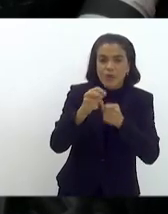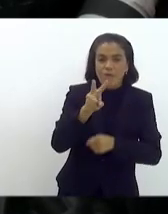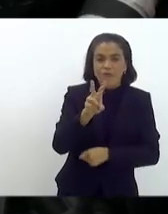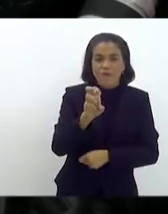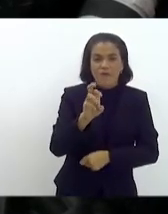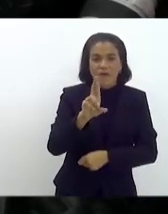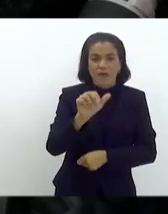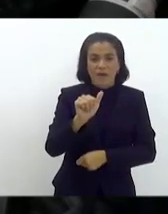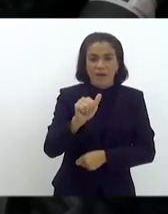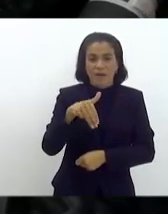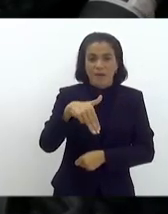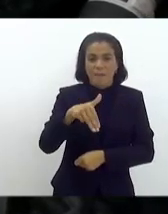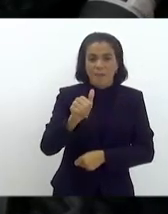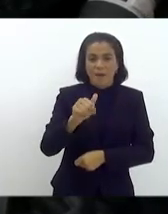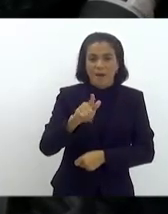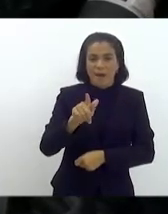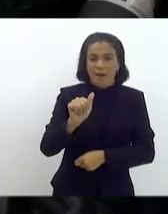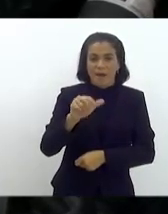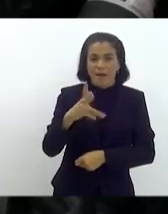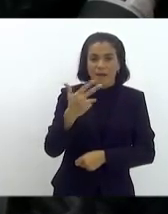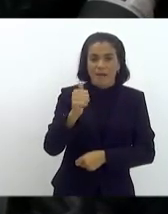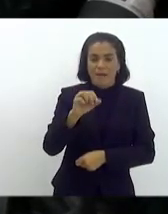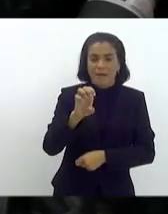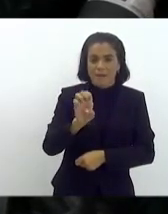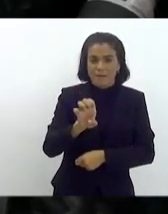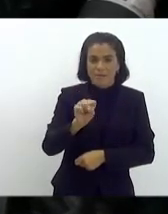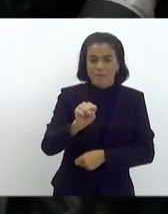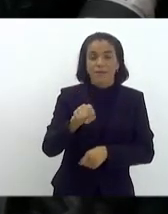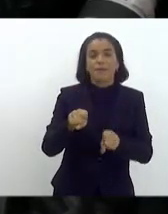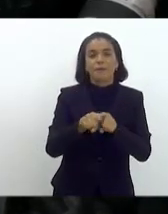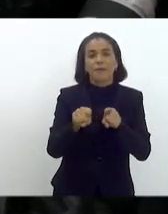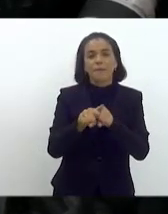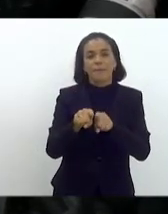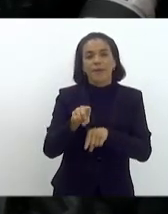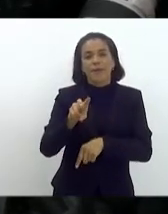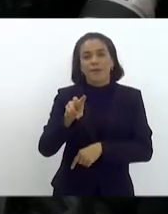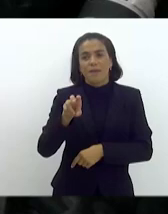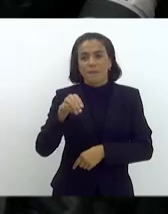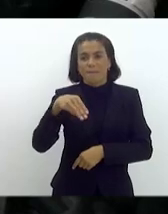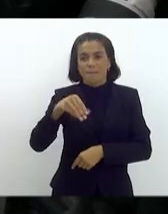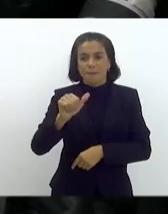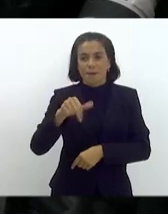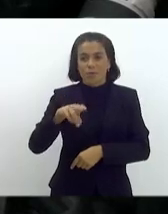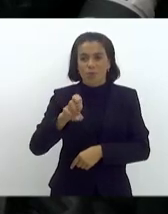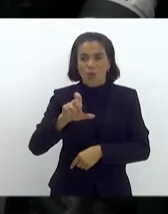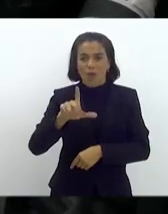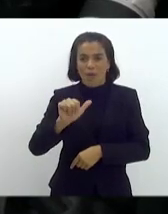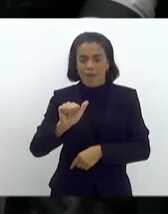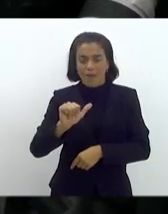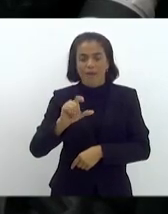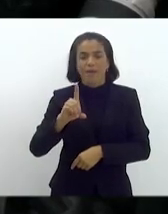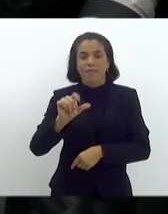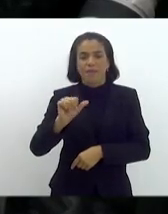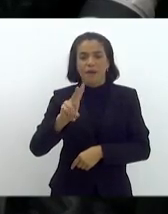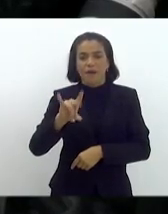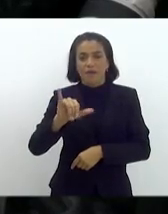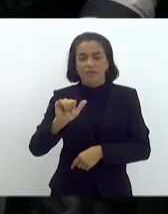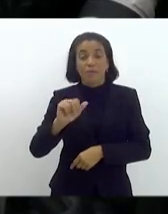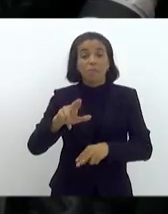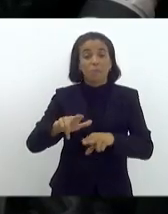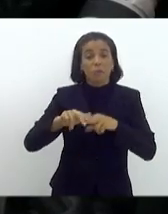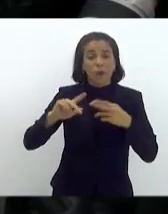era Magalhães e da Manuela d'Ávila do Rio Grande do Sul que nem conseguiu se candidatar a função de tudo que aconteceu